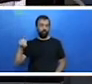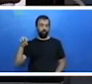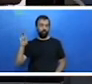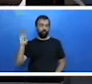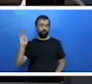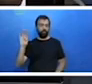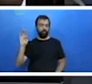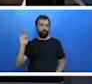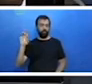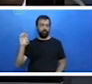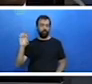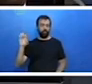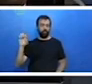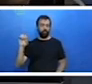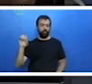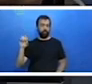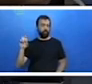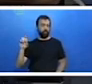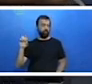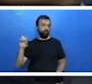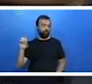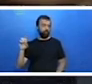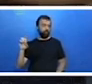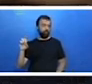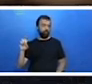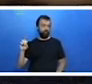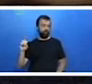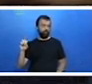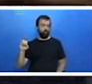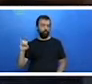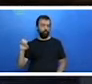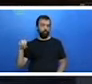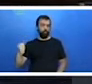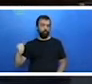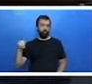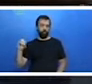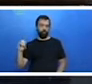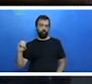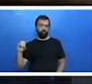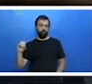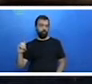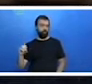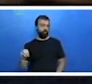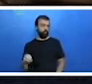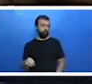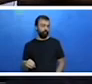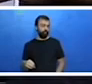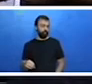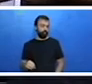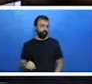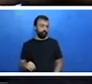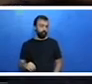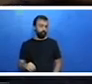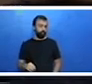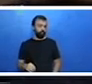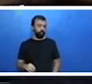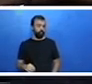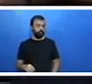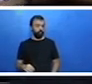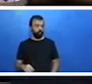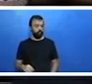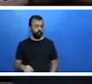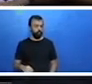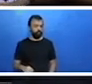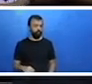Seguindo, 1 dividido por 10, vamos completando. 1/10, 1/10 dividido